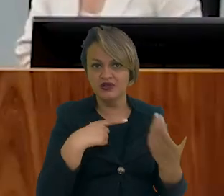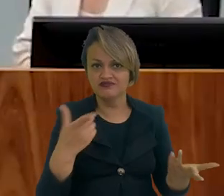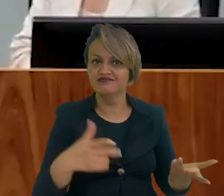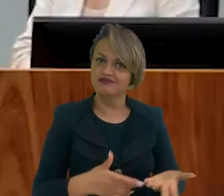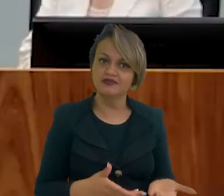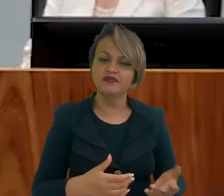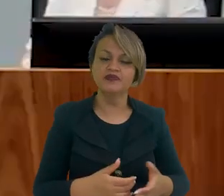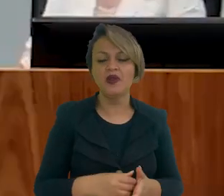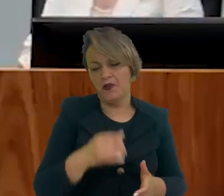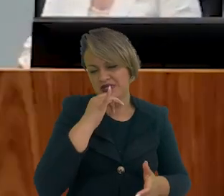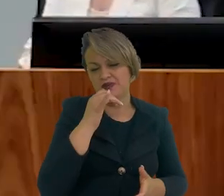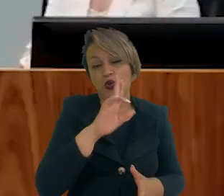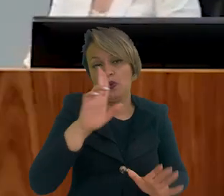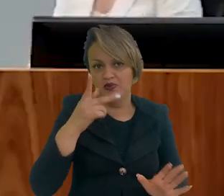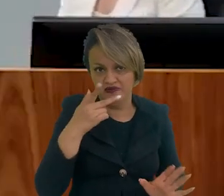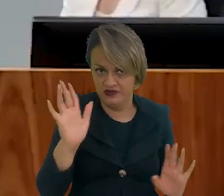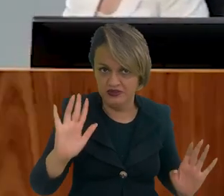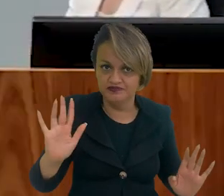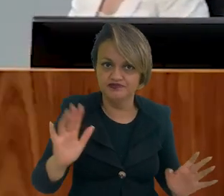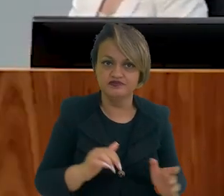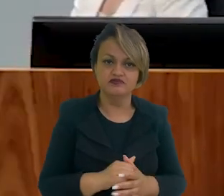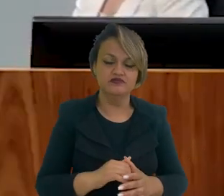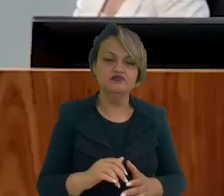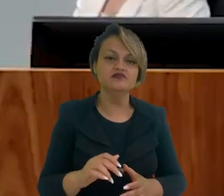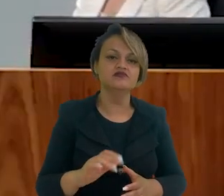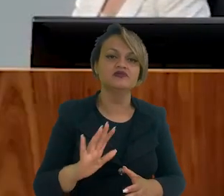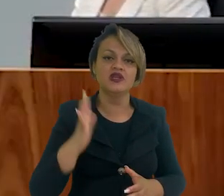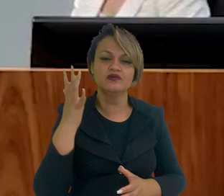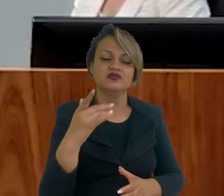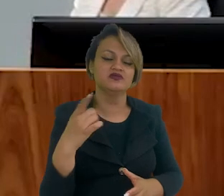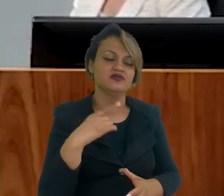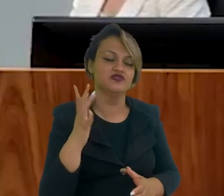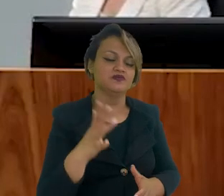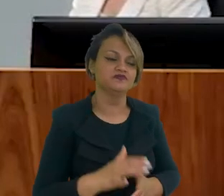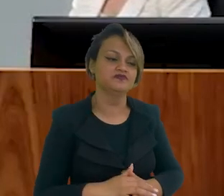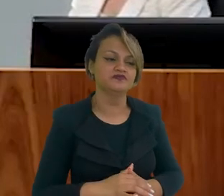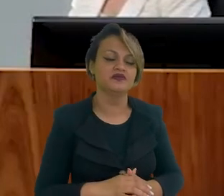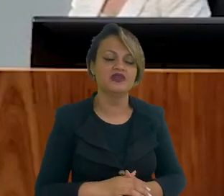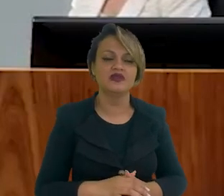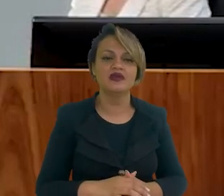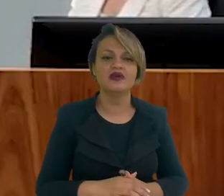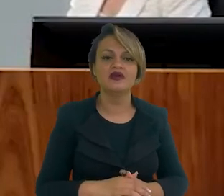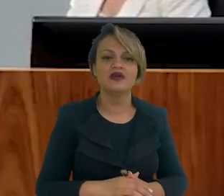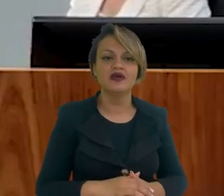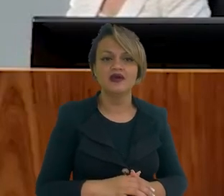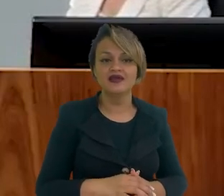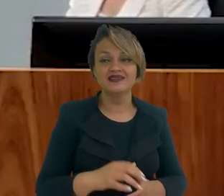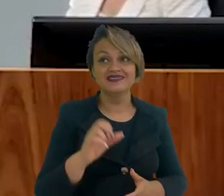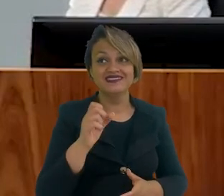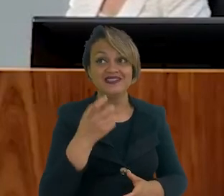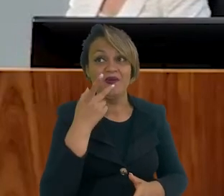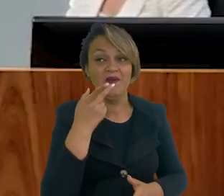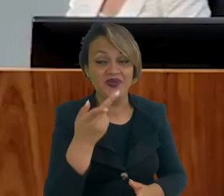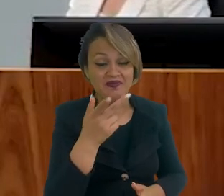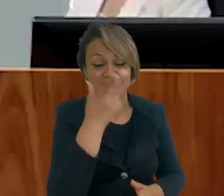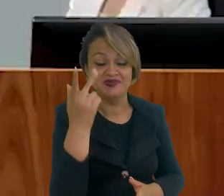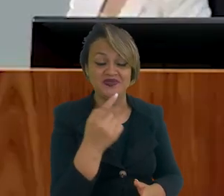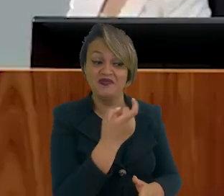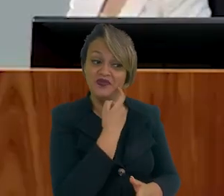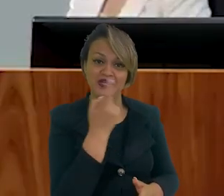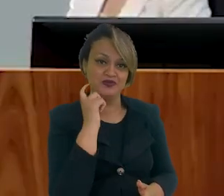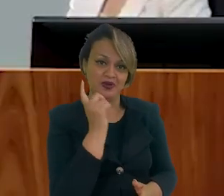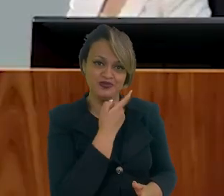ou não né posso dar um exemplo obviamente eu não posso falar as pessoas mas eu posso dar um conselho duas vezes no mês